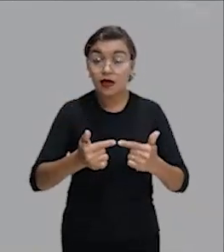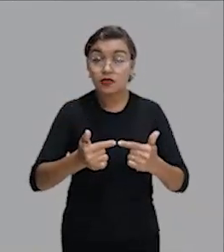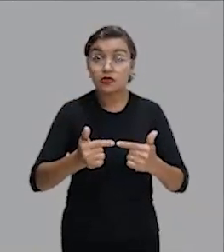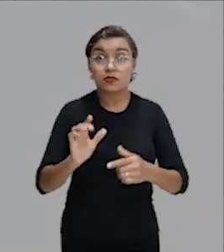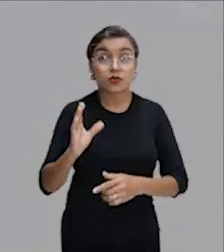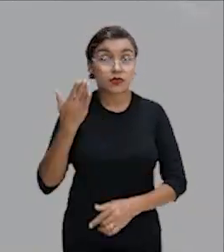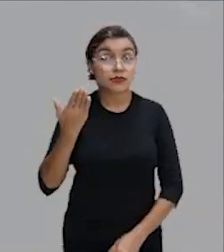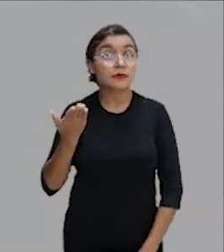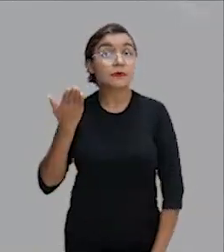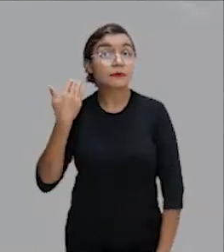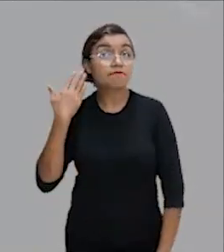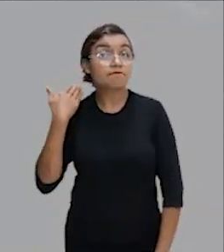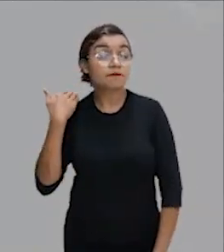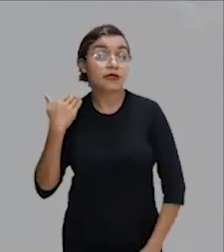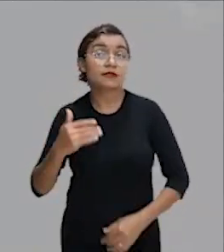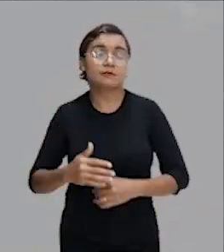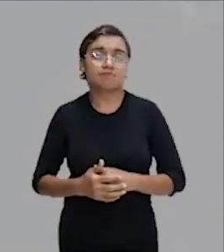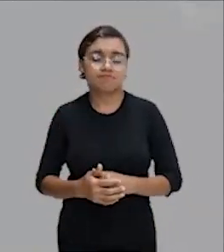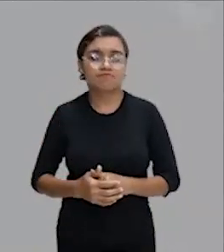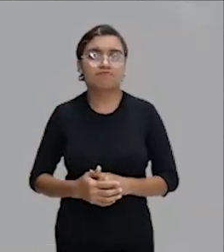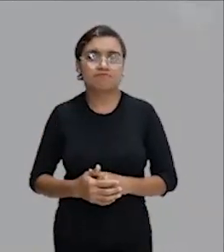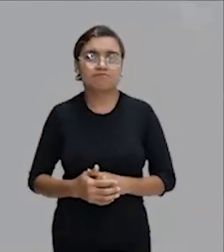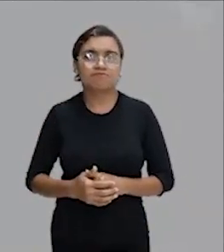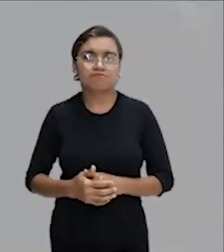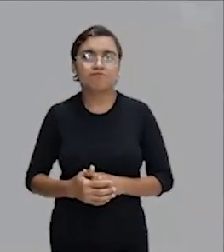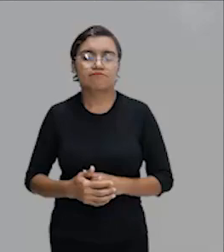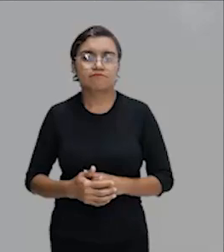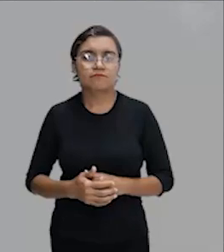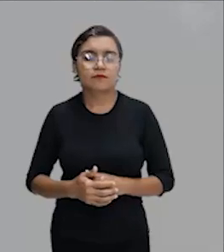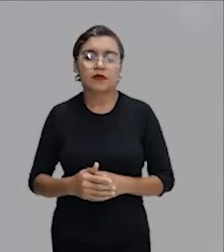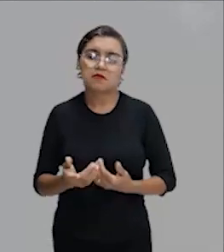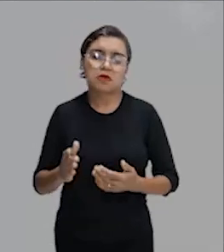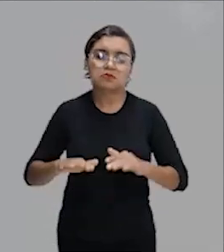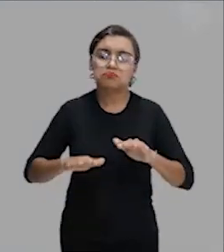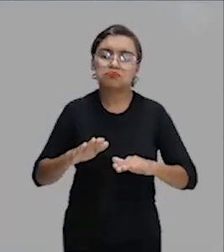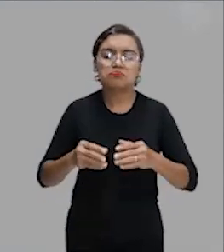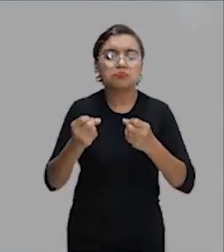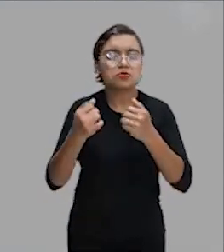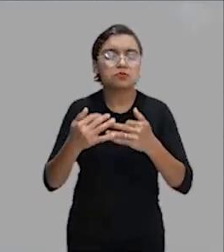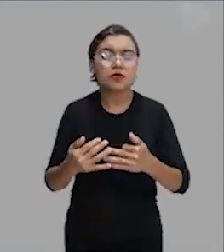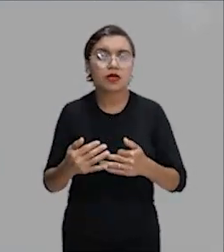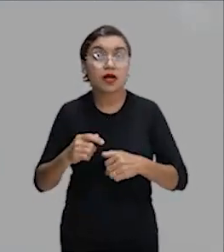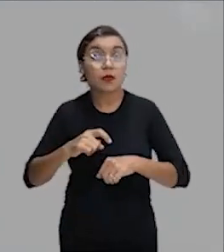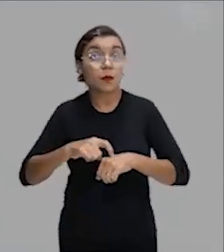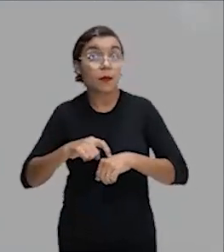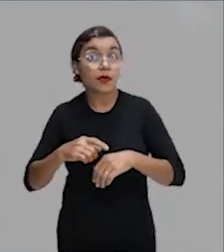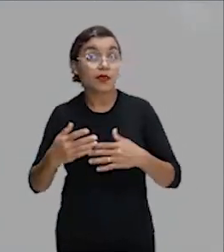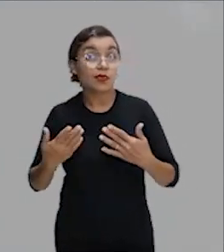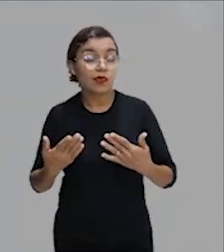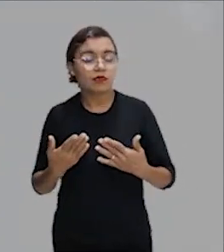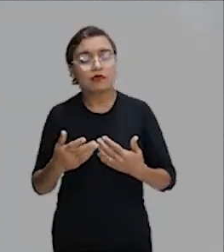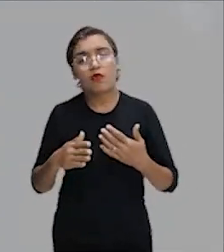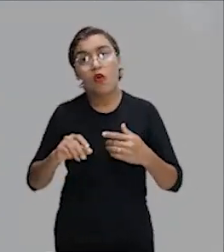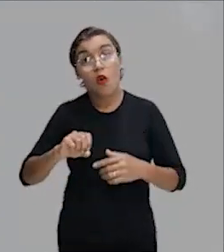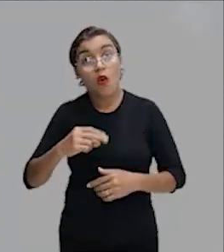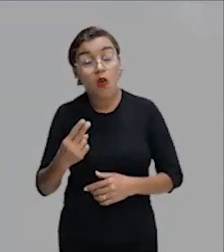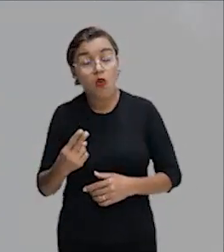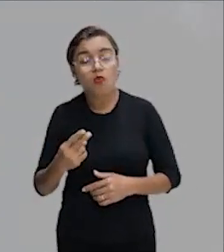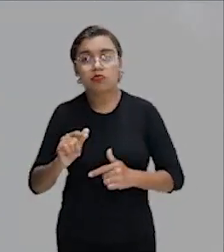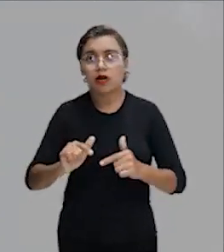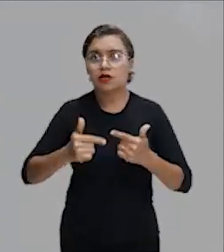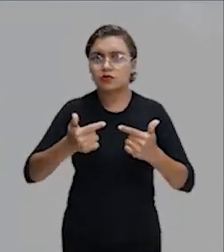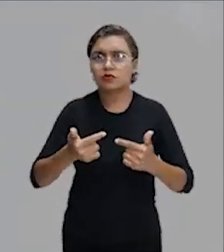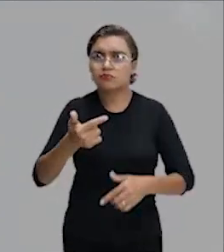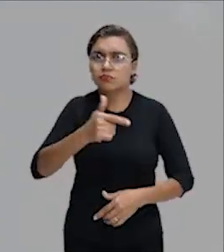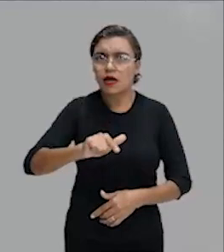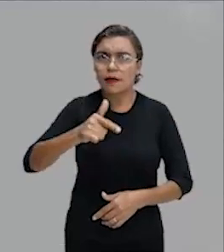momento passado, sem a especificação de quando essa ação ocorreu. Ou, por exemplo, ações que são repetidas várias